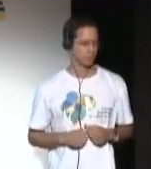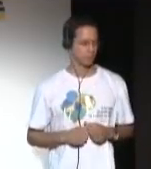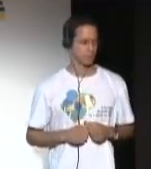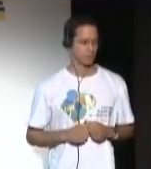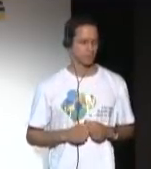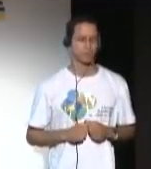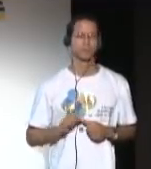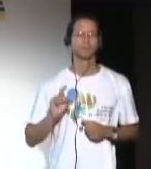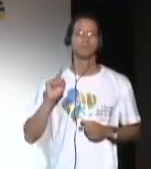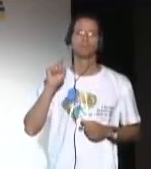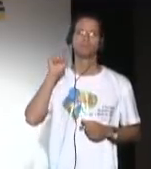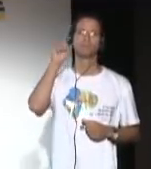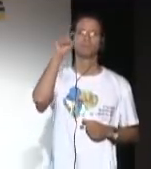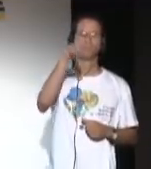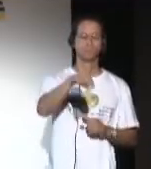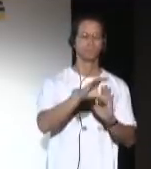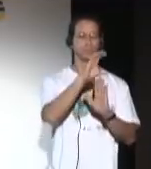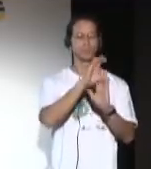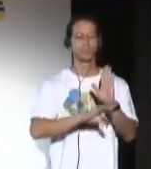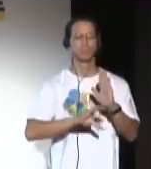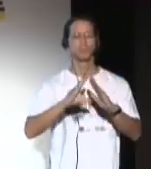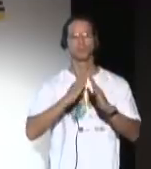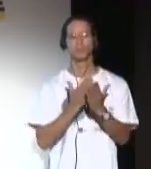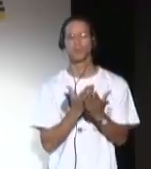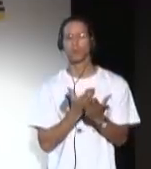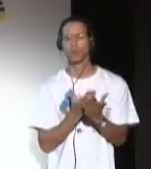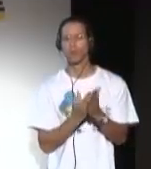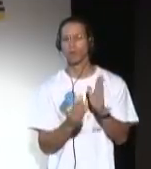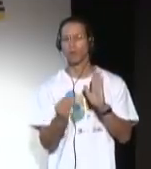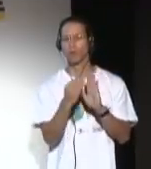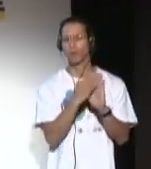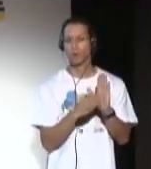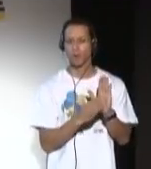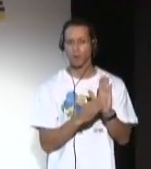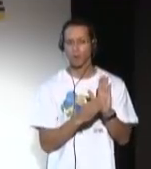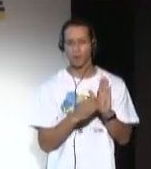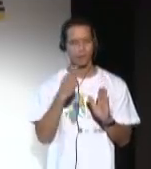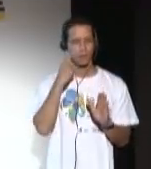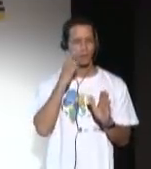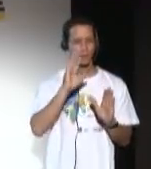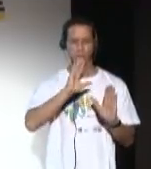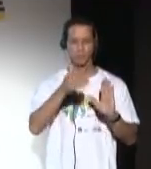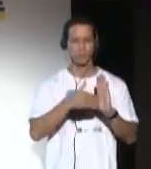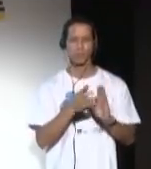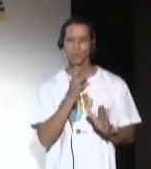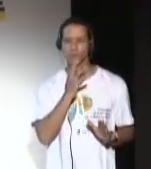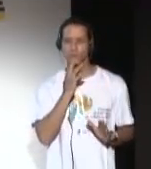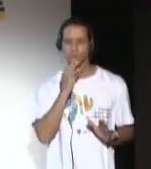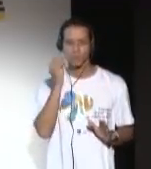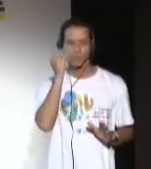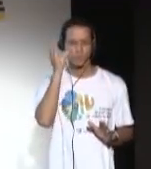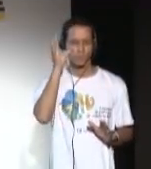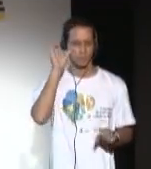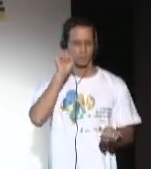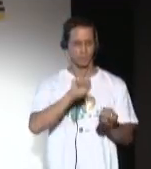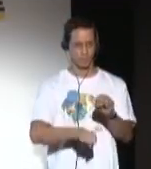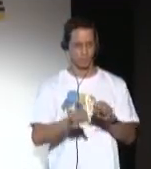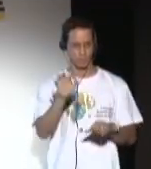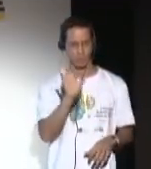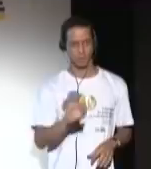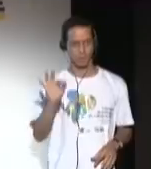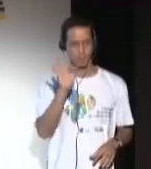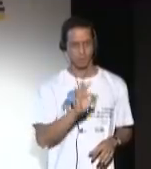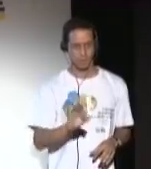as consequências para o currículo escolar? Antes, a gente pensava que a gente pegava todo o nosso conhecimento que a gente tinha quando a gente se formava na